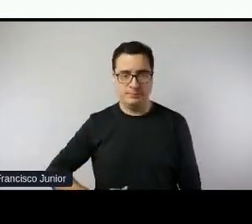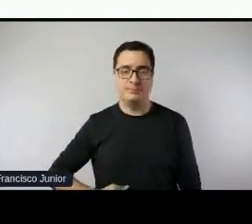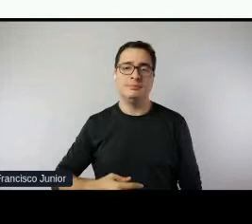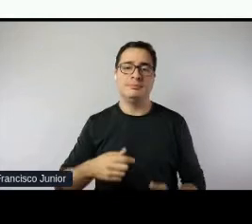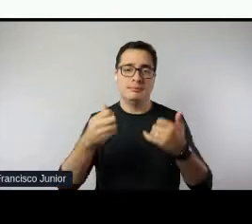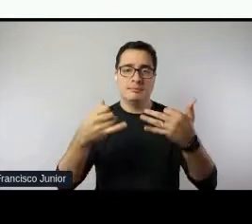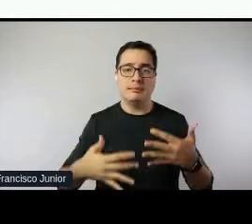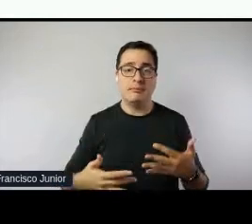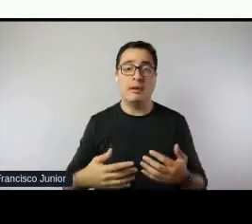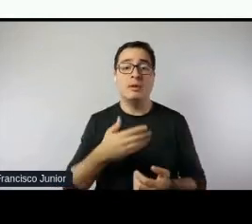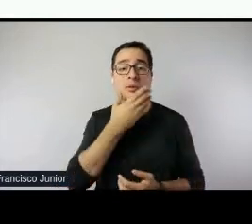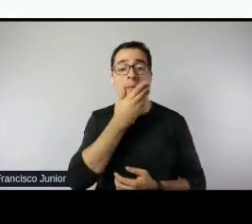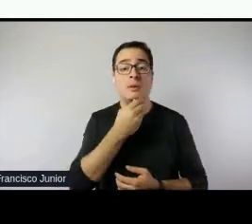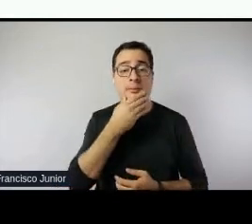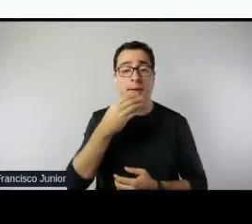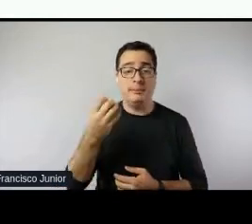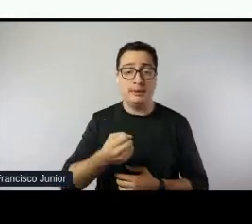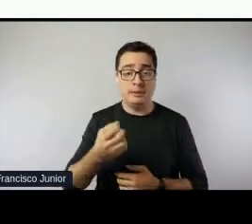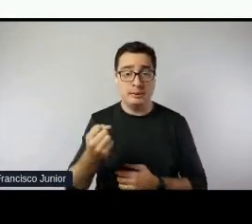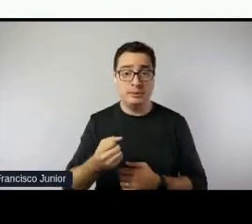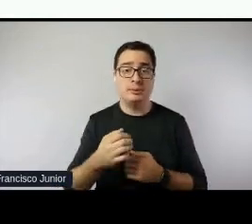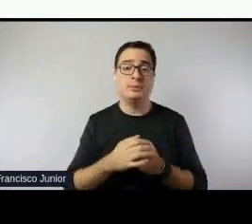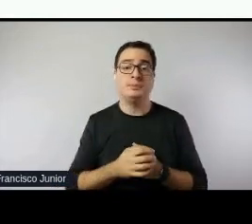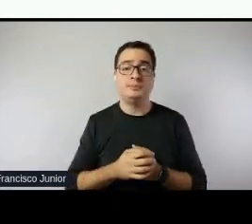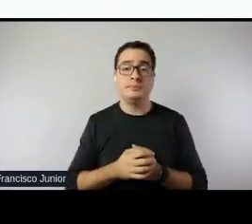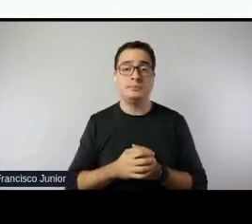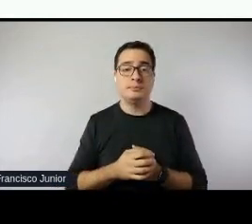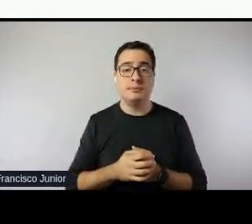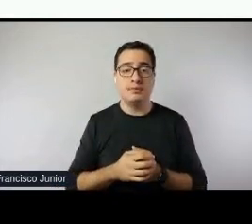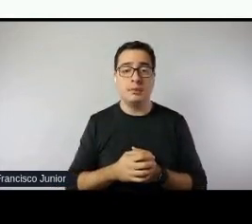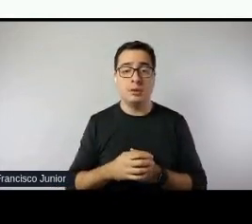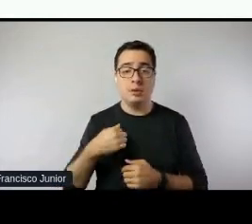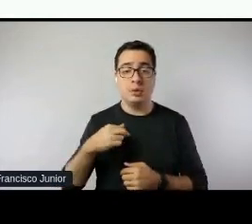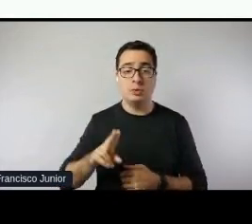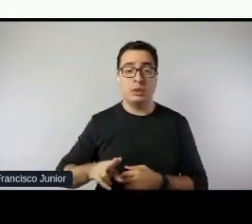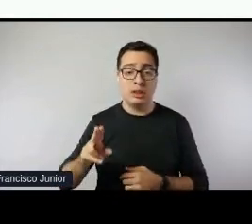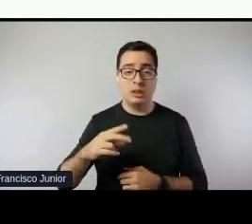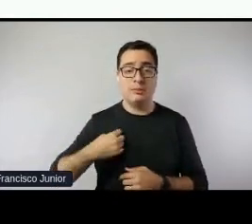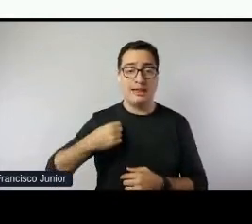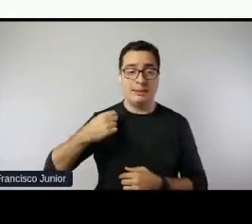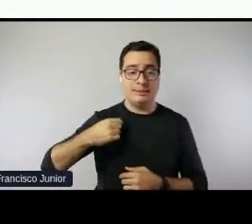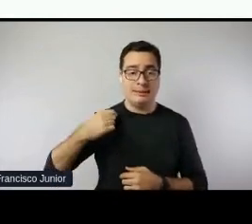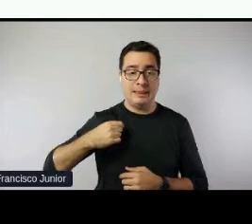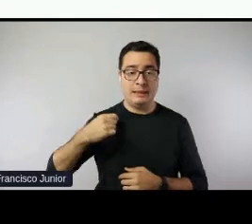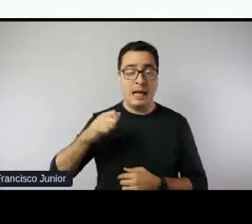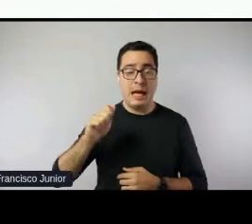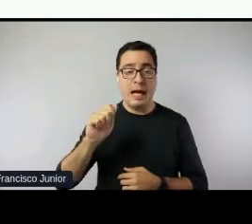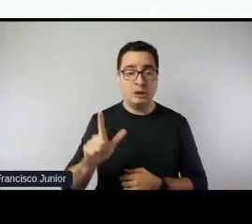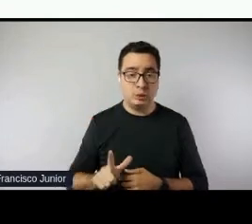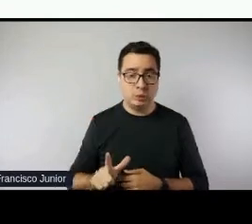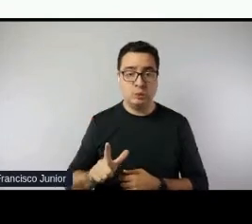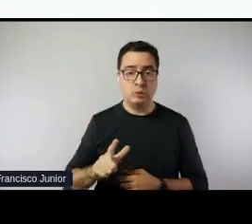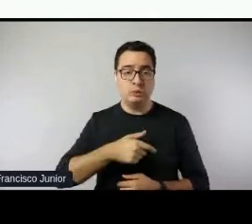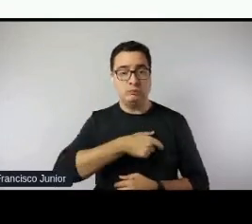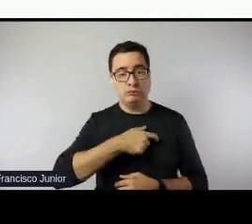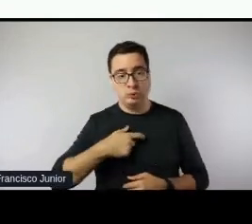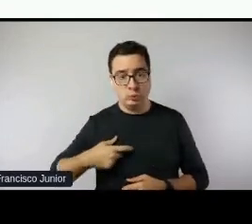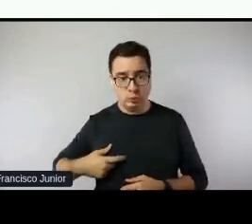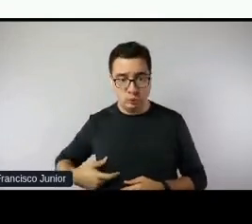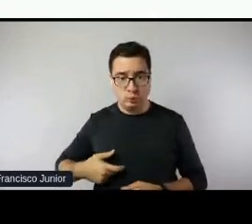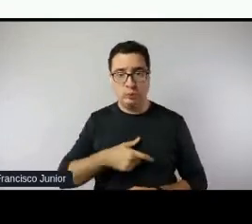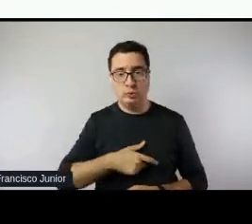Eu sou um homem branco, né? Estou utilizando uma camiseta azul com escritos